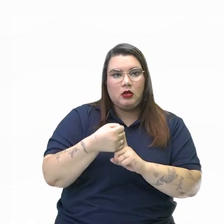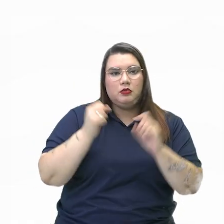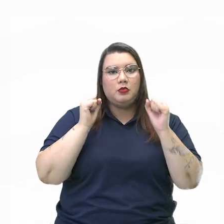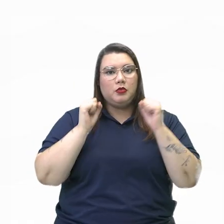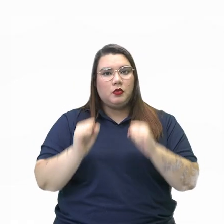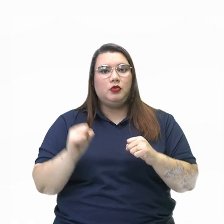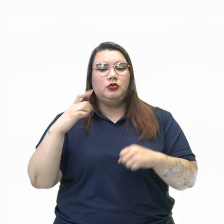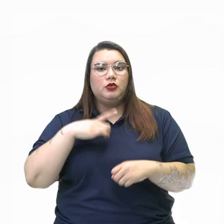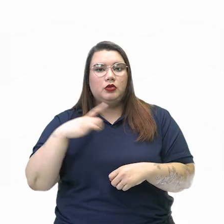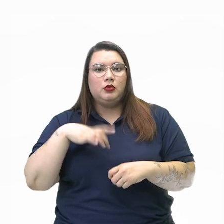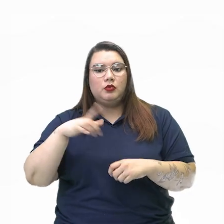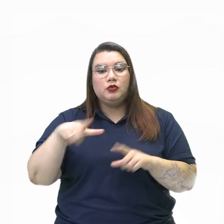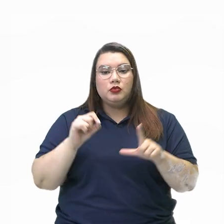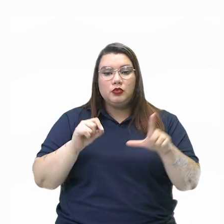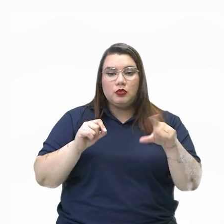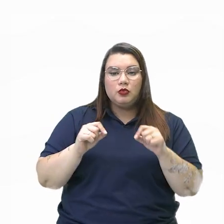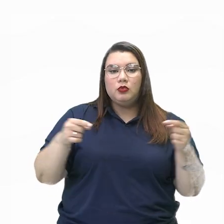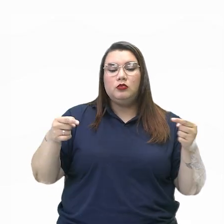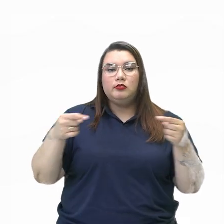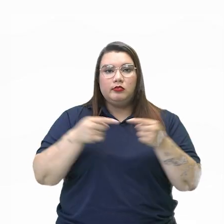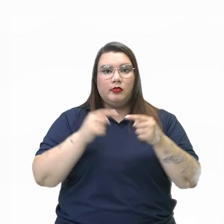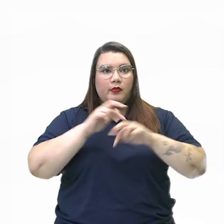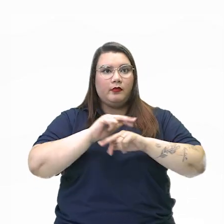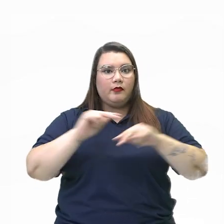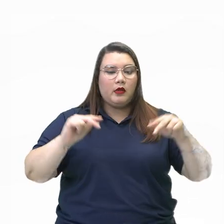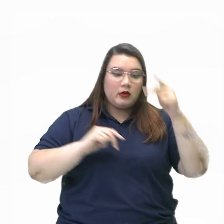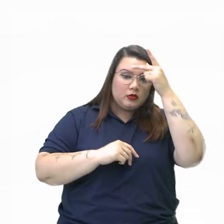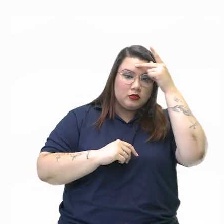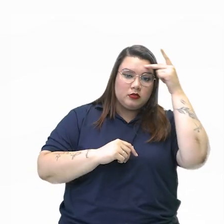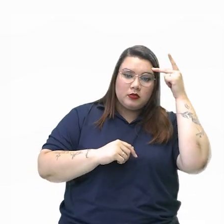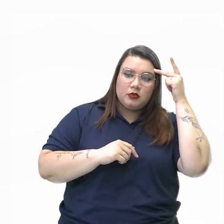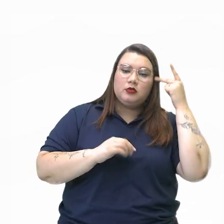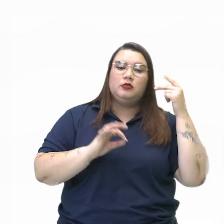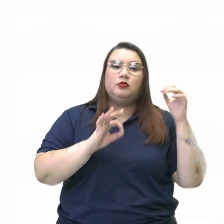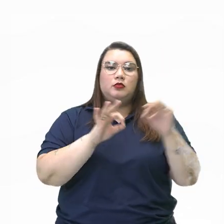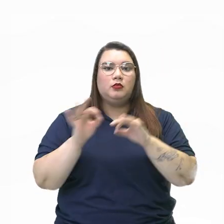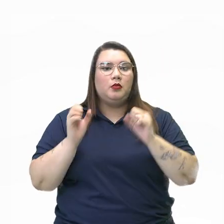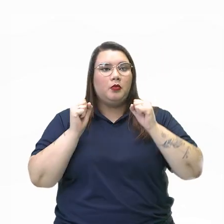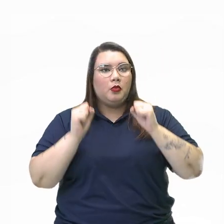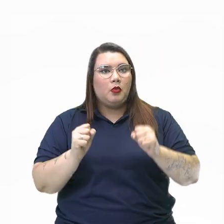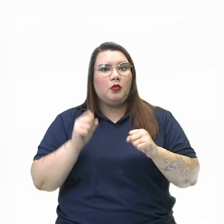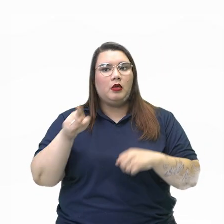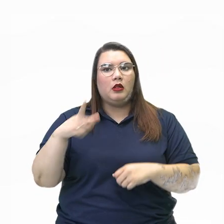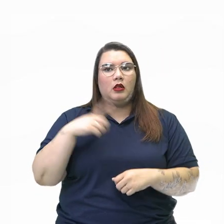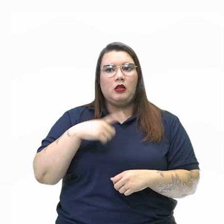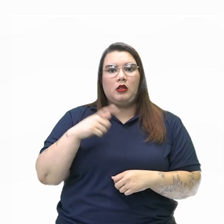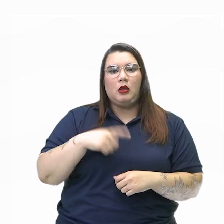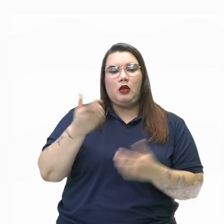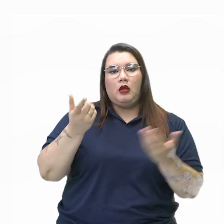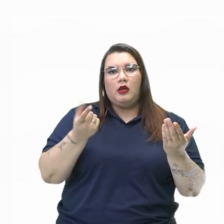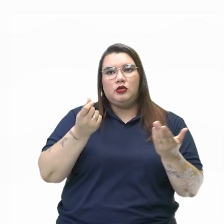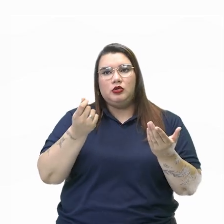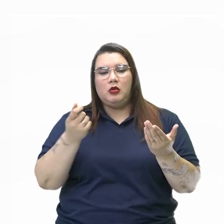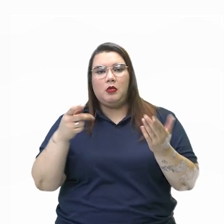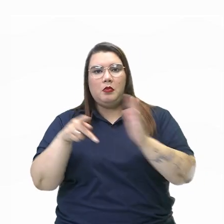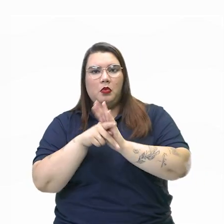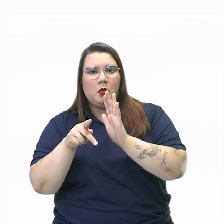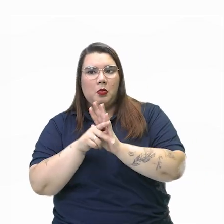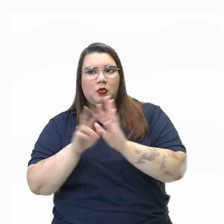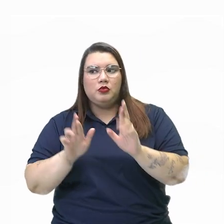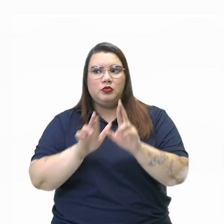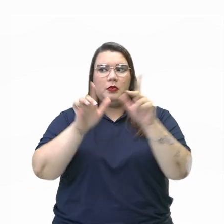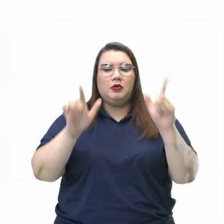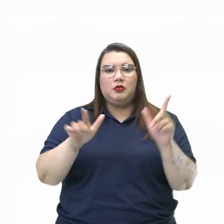ser escolhidos por diversas pessoas de poder econômico diferente, de classe social diferente, enfim,